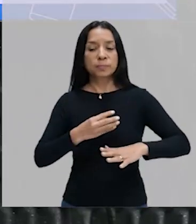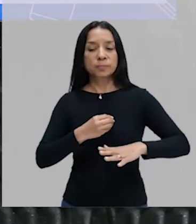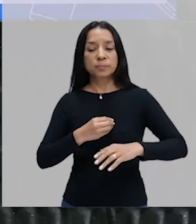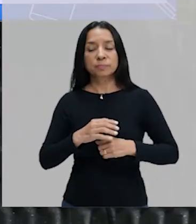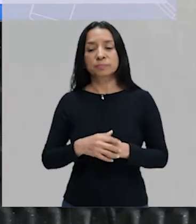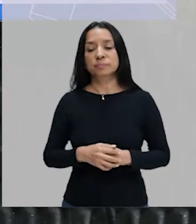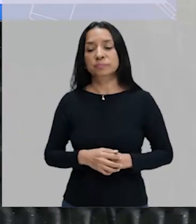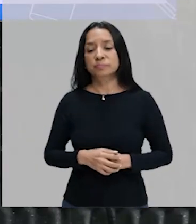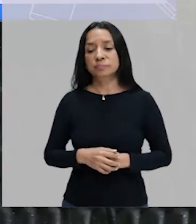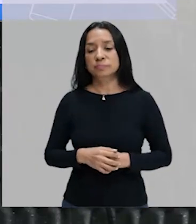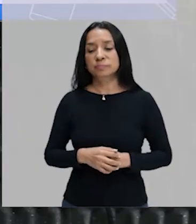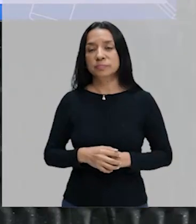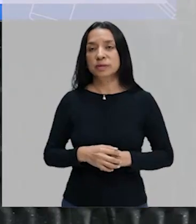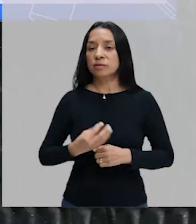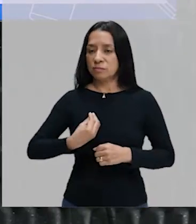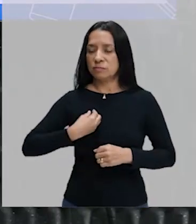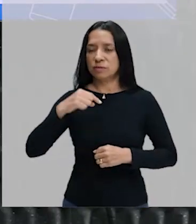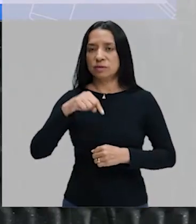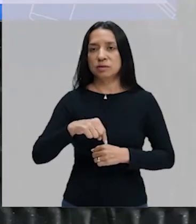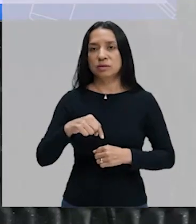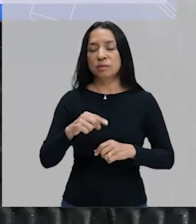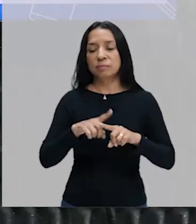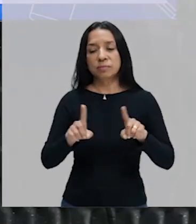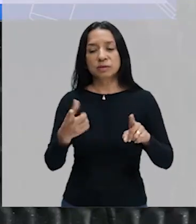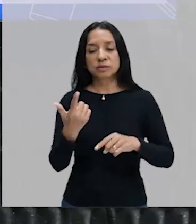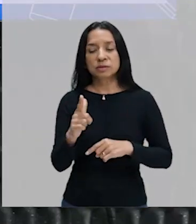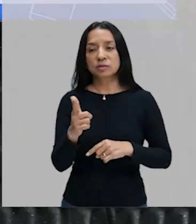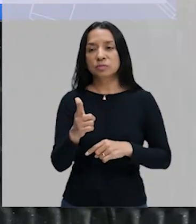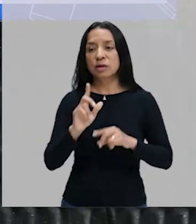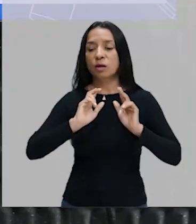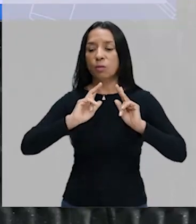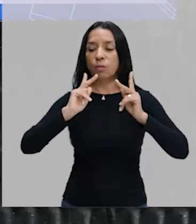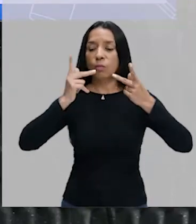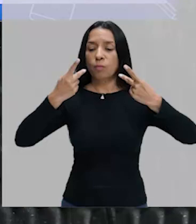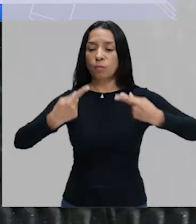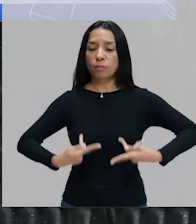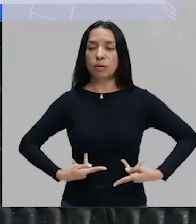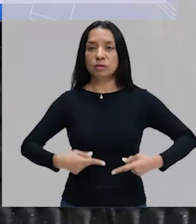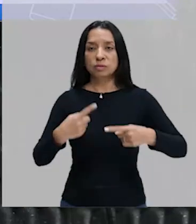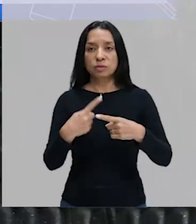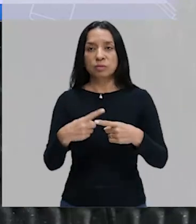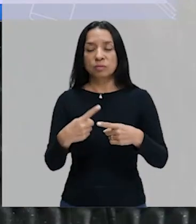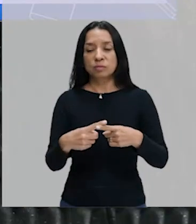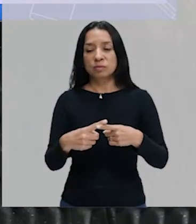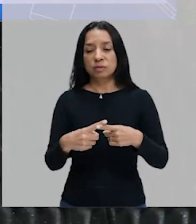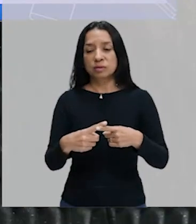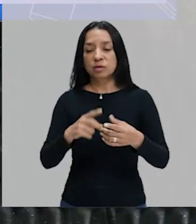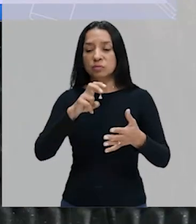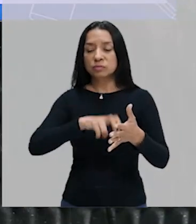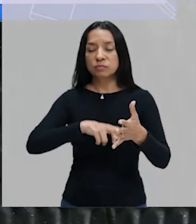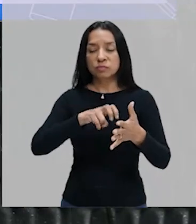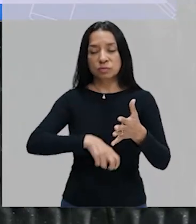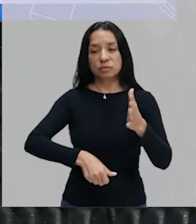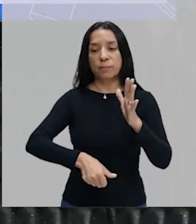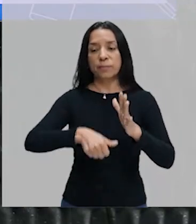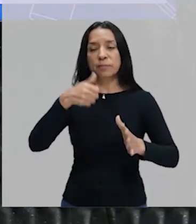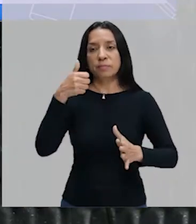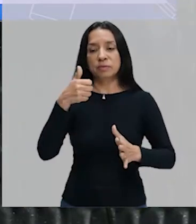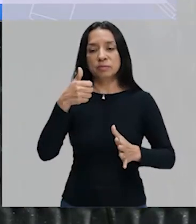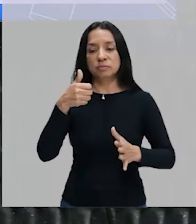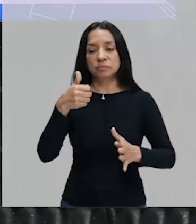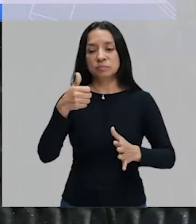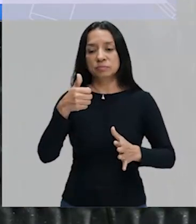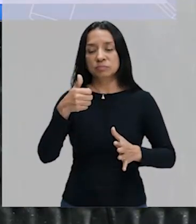não existiam ainda seres humanos, porque os seres humanos, eles não, os fósseis de seres humanos, os primeiros fósseis, eles